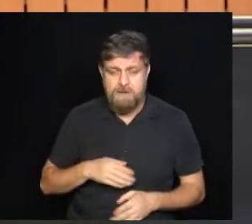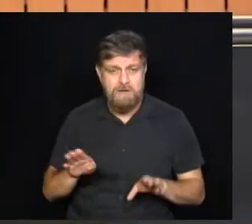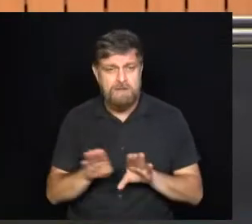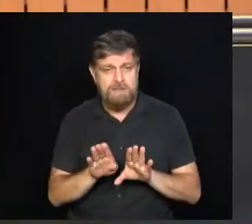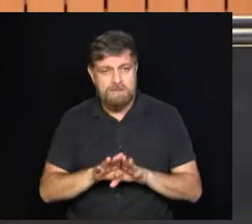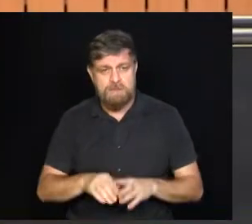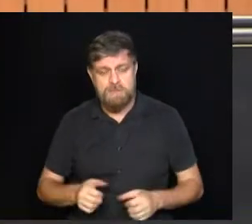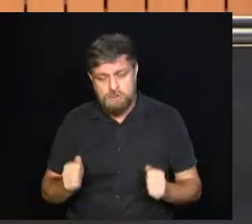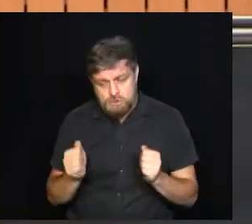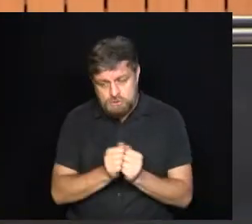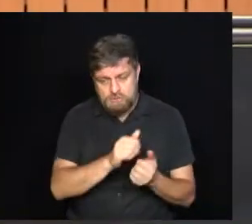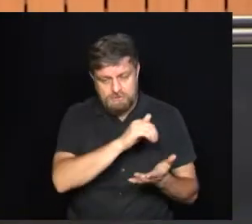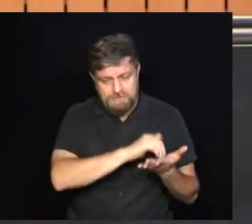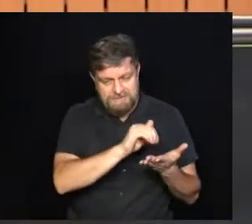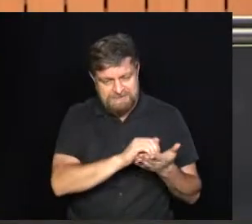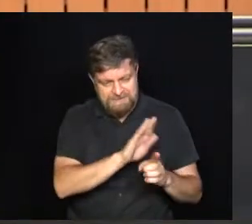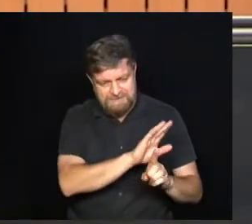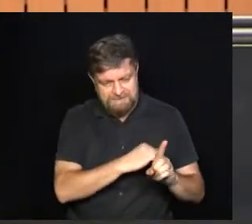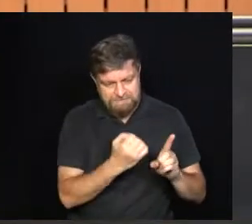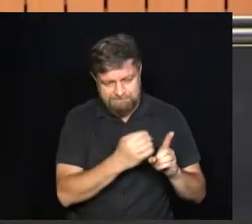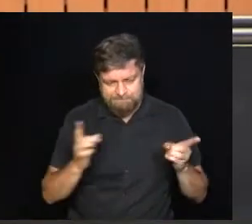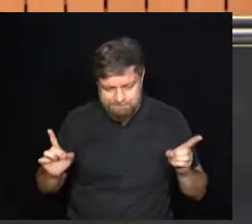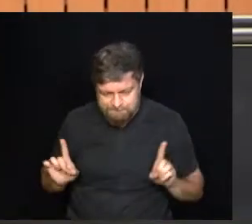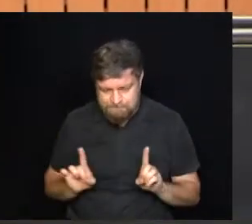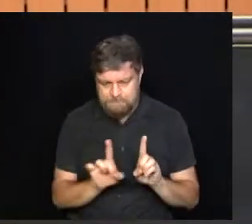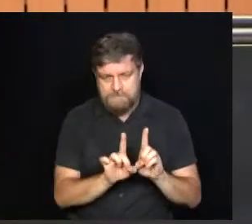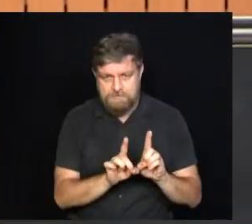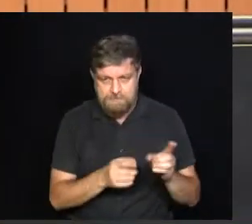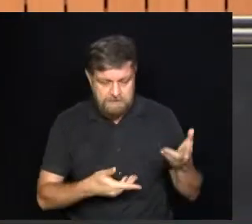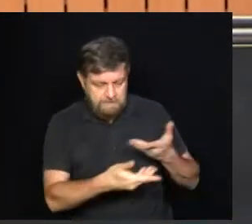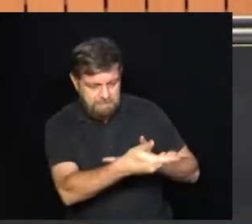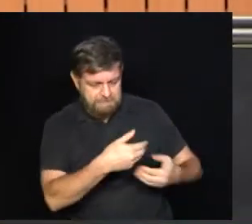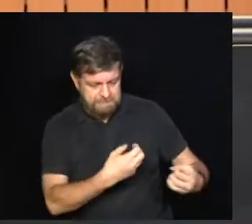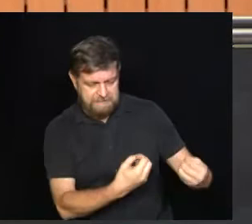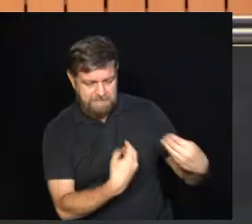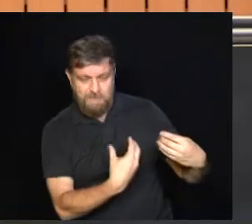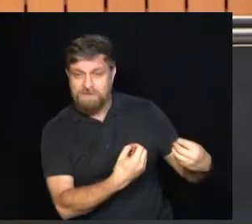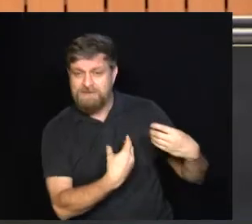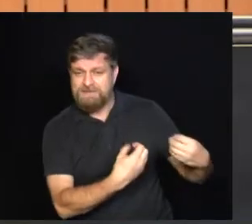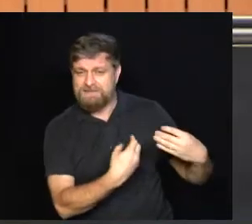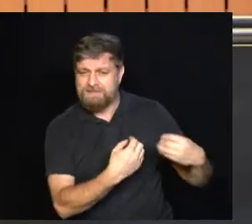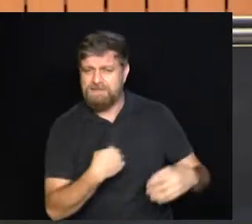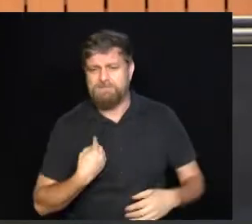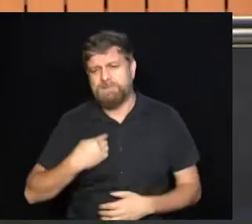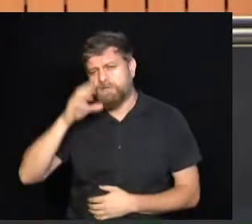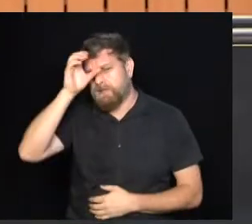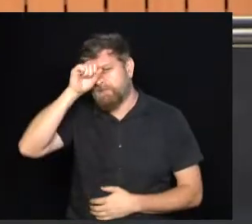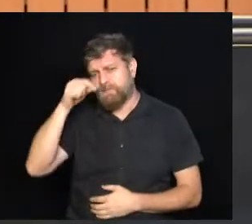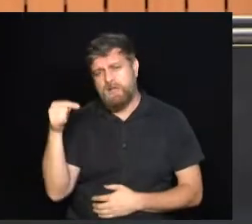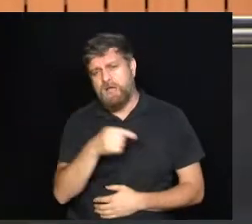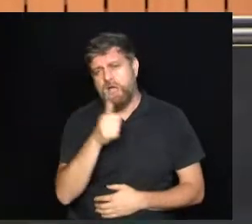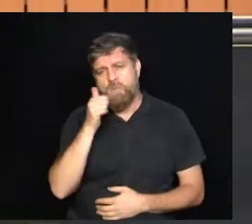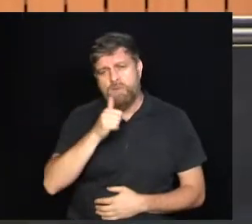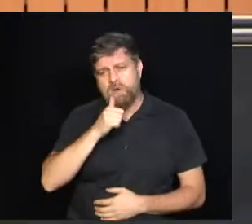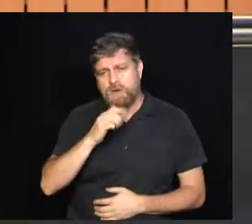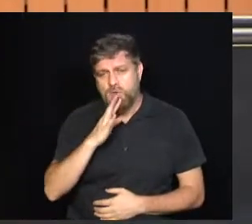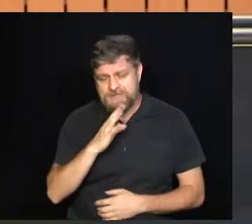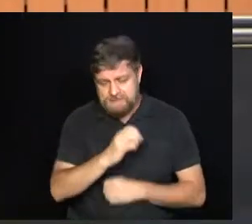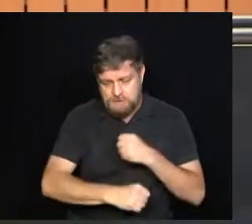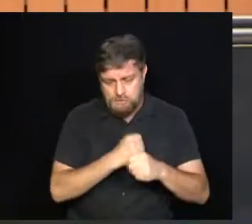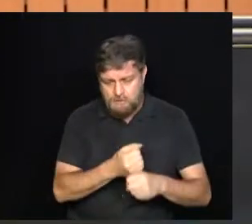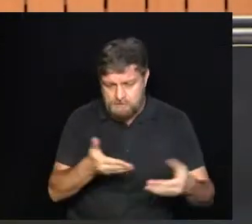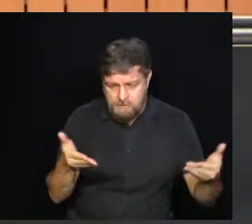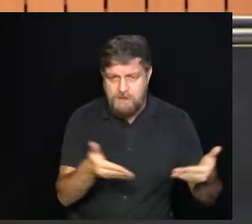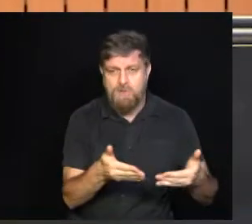estar com a secretária também, que tem ensinado muito para a gente, é uma mulher que eu conheci esse ano e